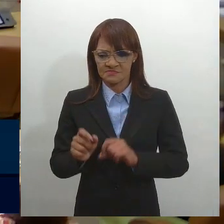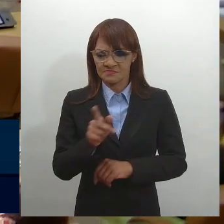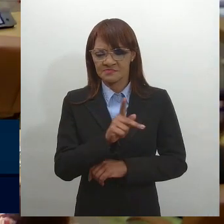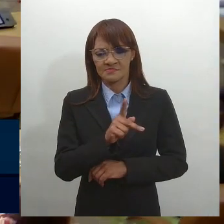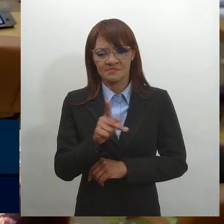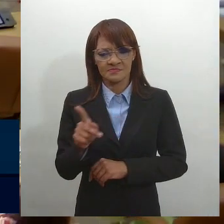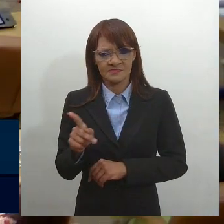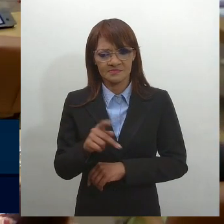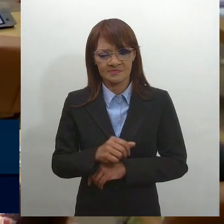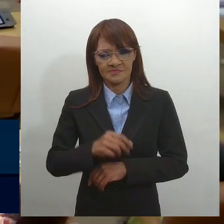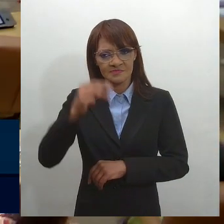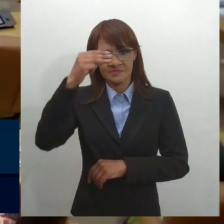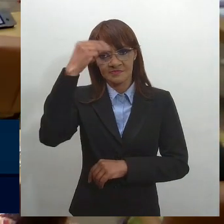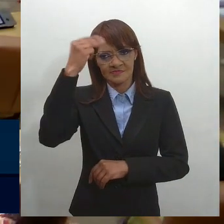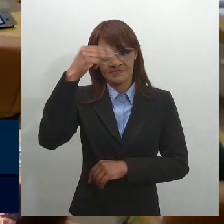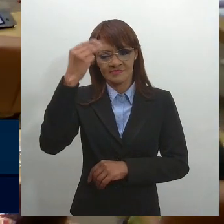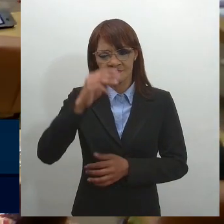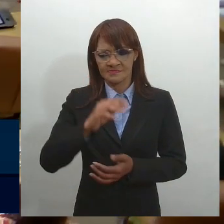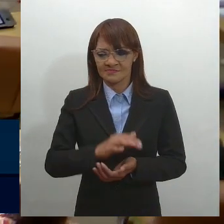secretária Lidiane Lucena,